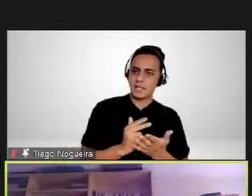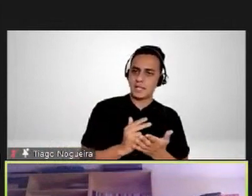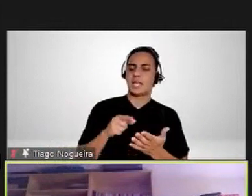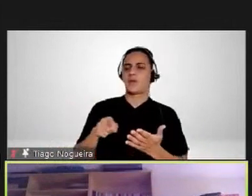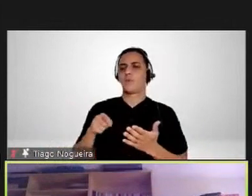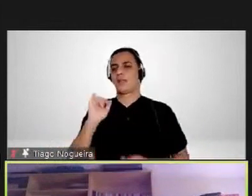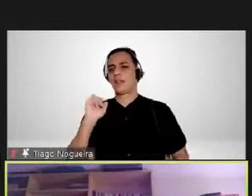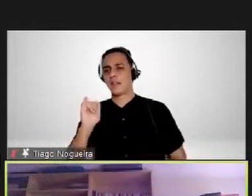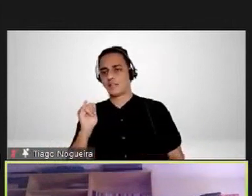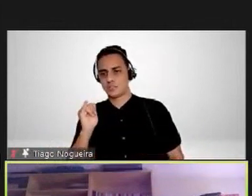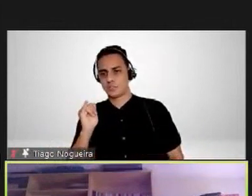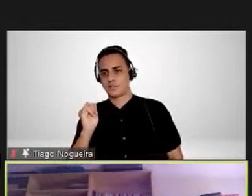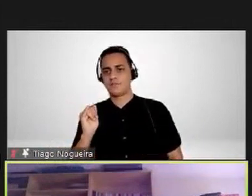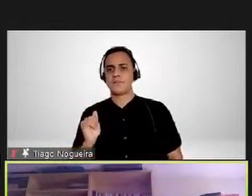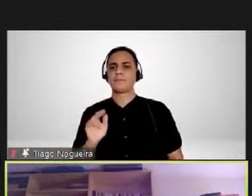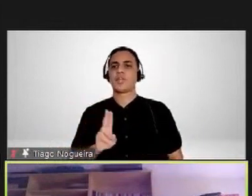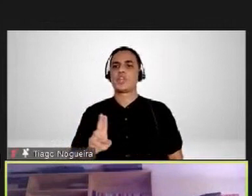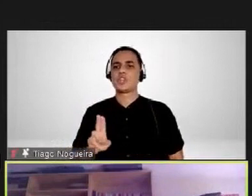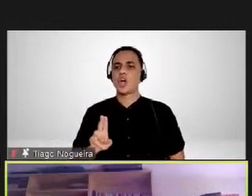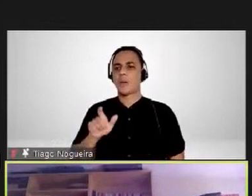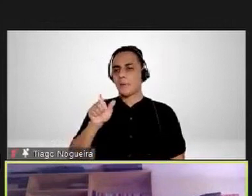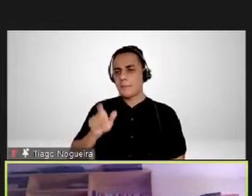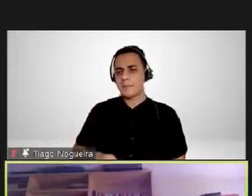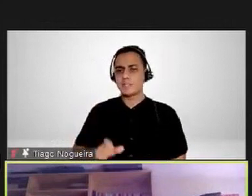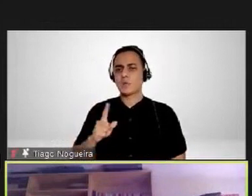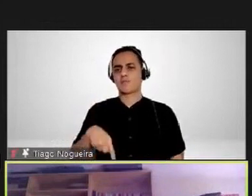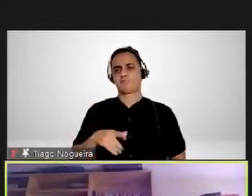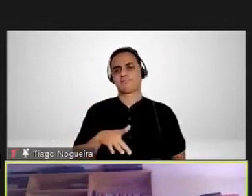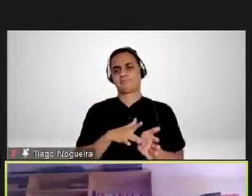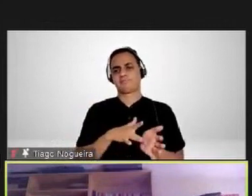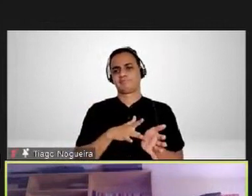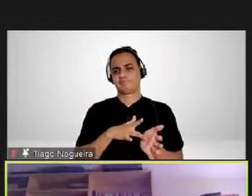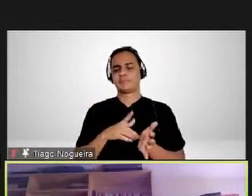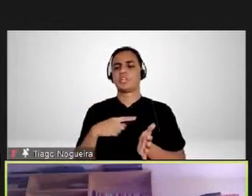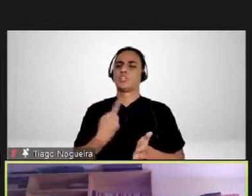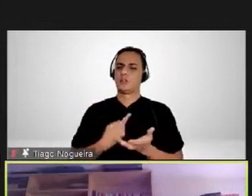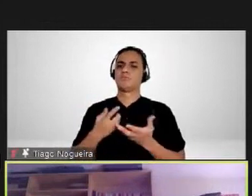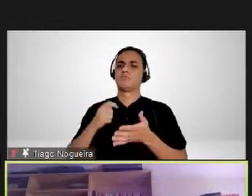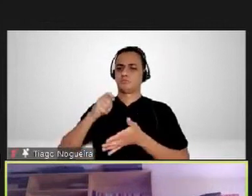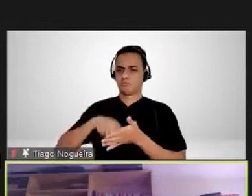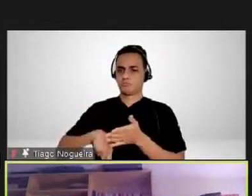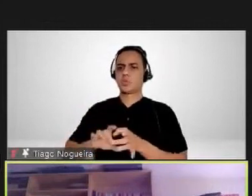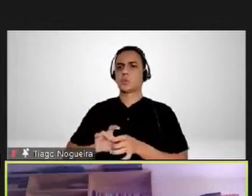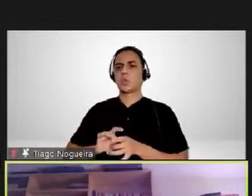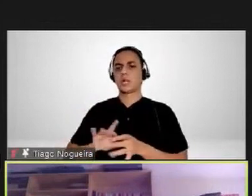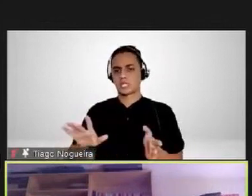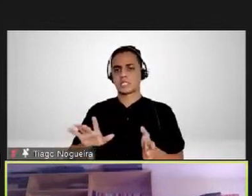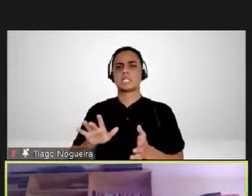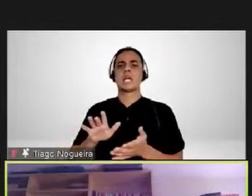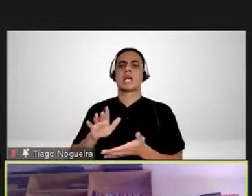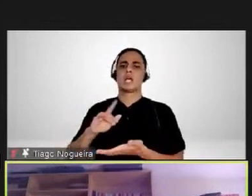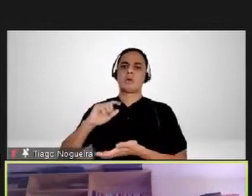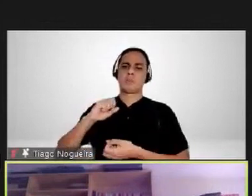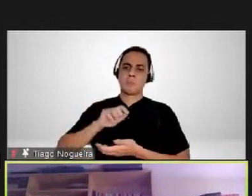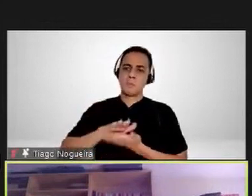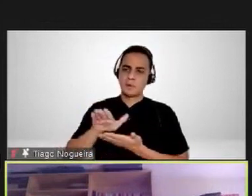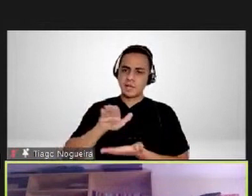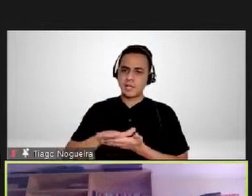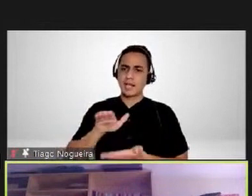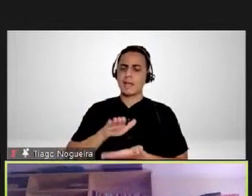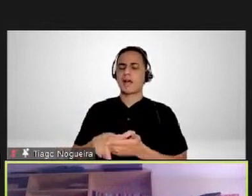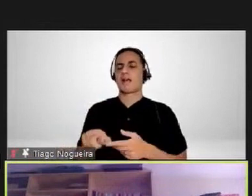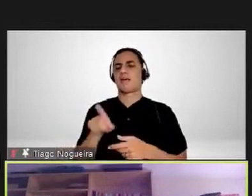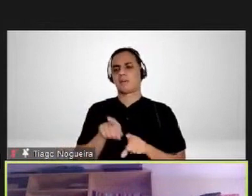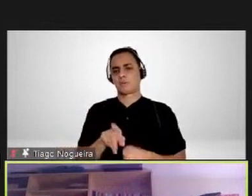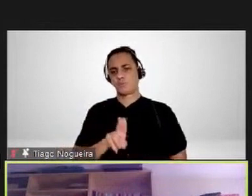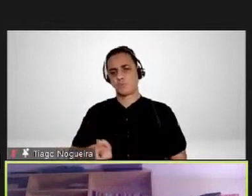fictícios, né? Nós também tivemos termo de consentimento para publicação e uso das imagens, né? Então, a Ana, que tem